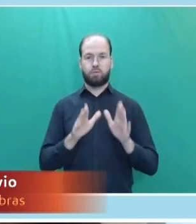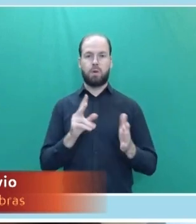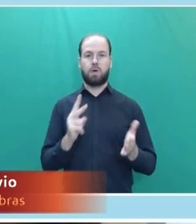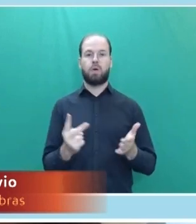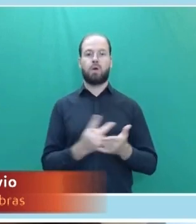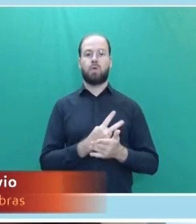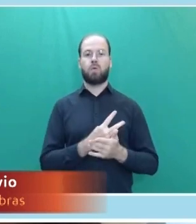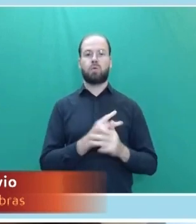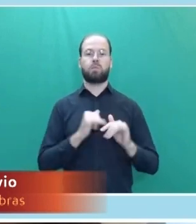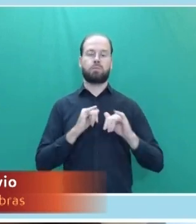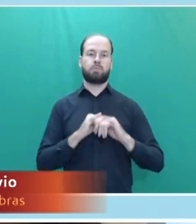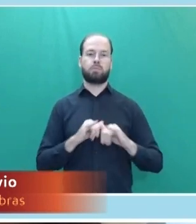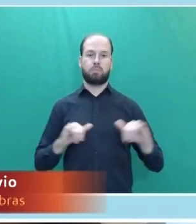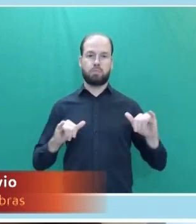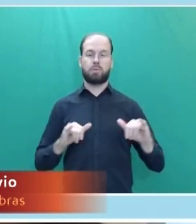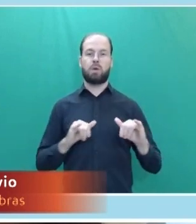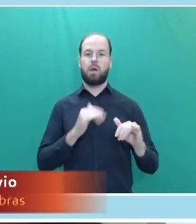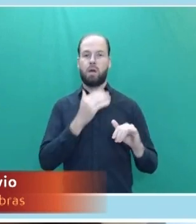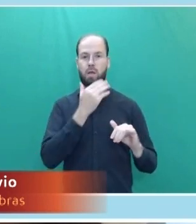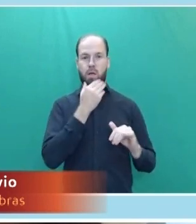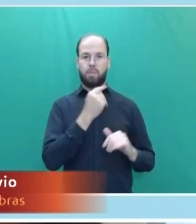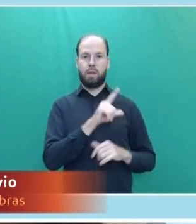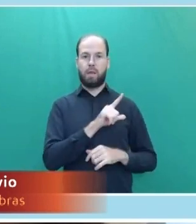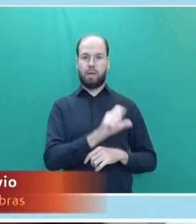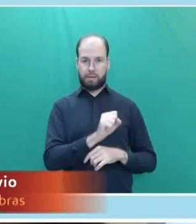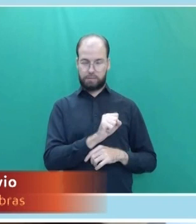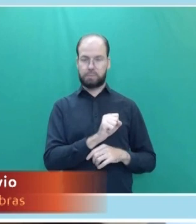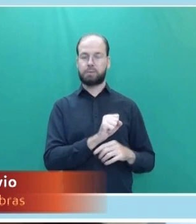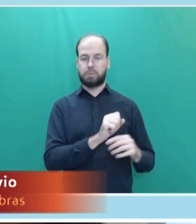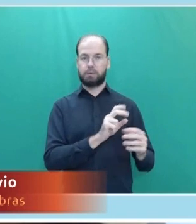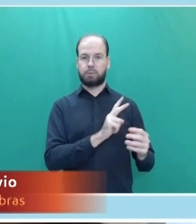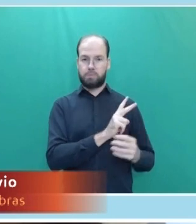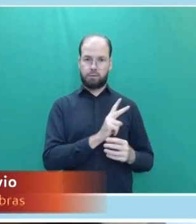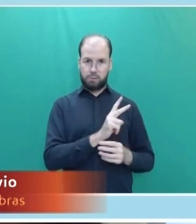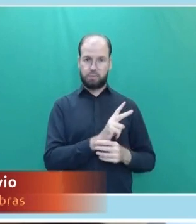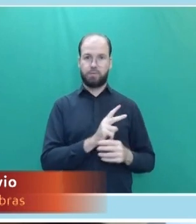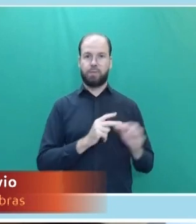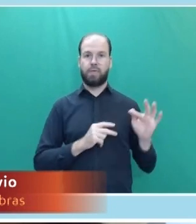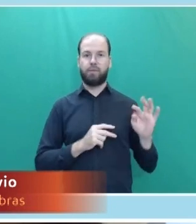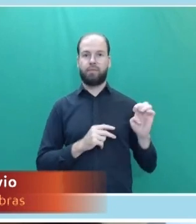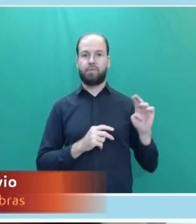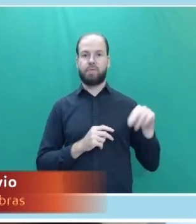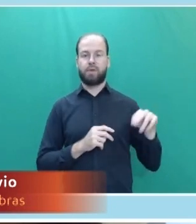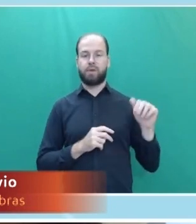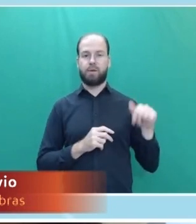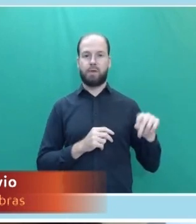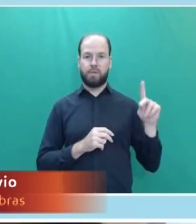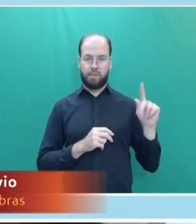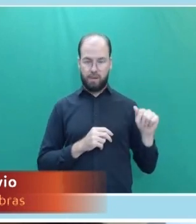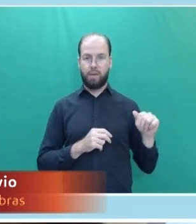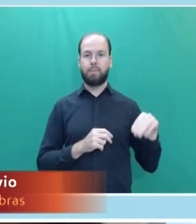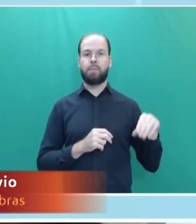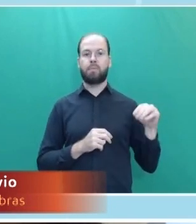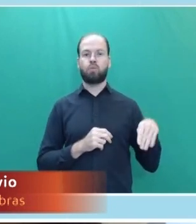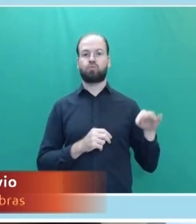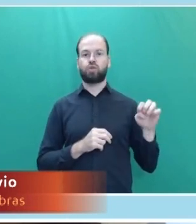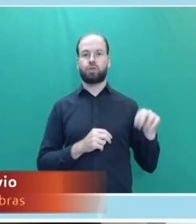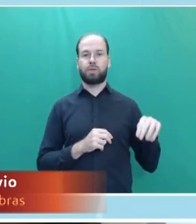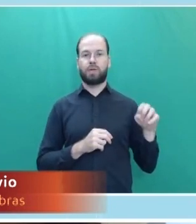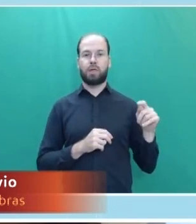uma cena de um casal de lésbicas, né, era até a Fernanda Montenegro e a Natália Timberg, né, que são duas atrizes incríveis,